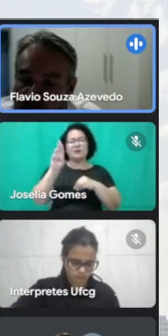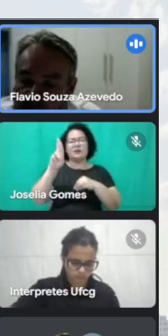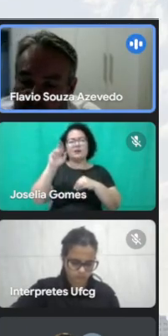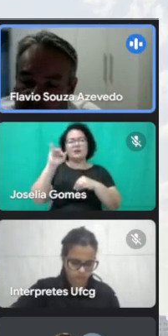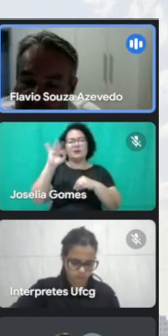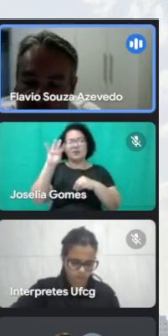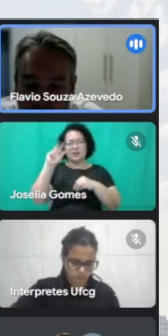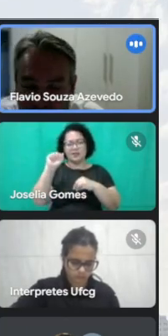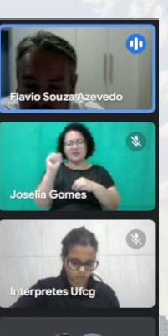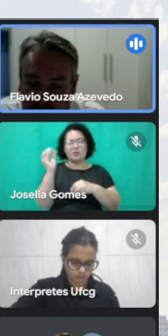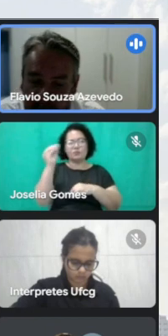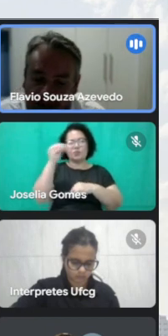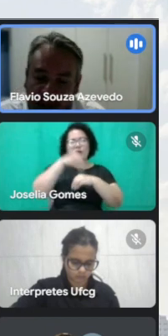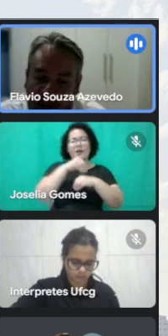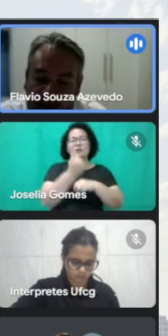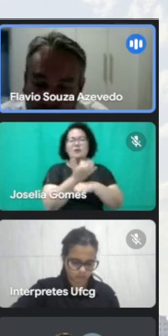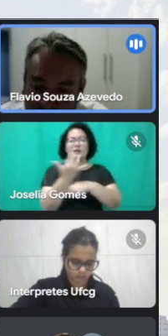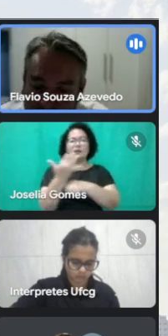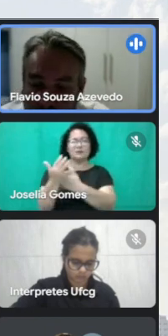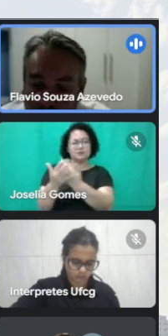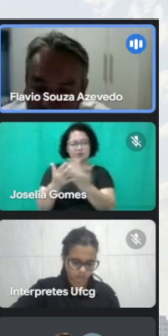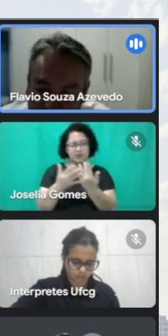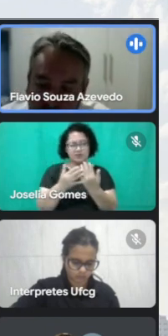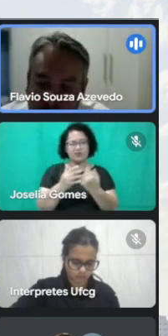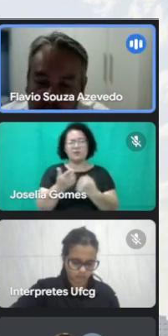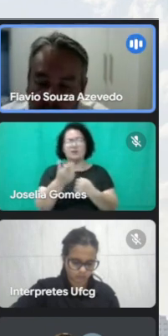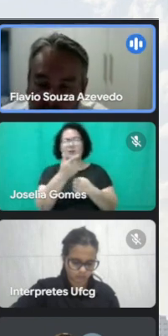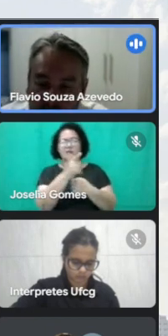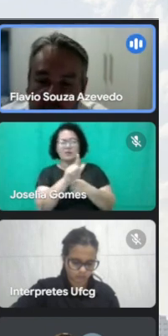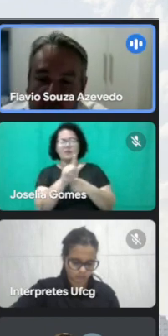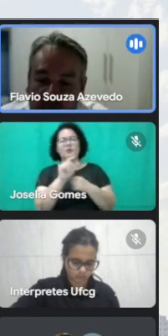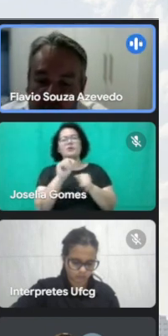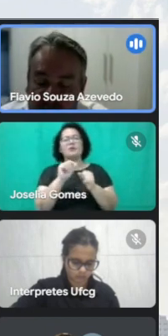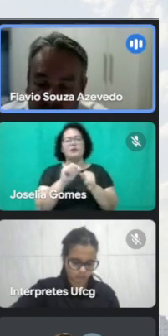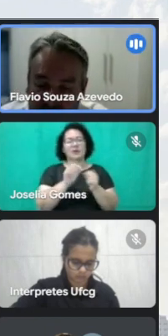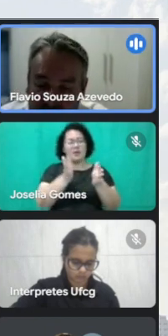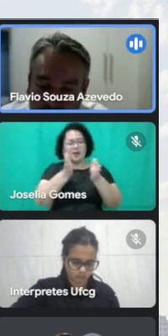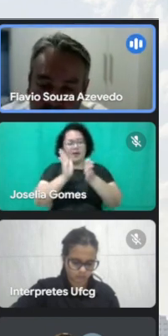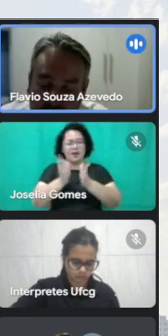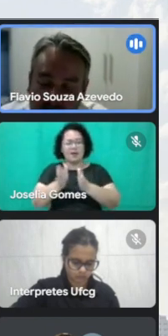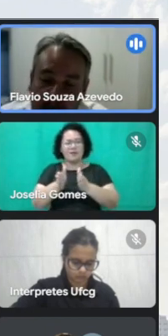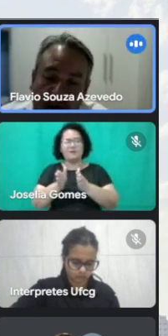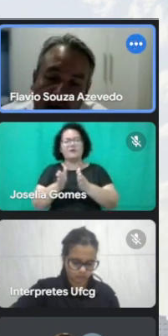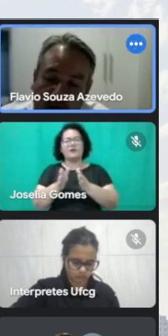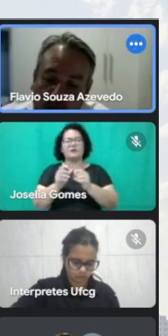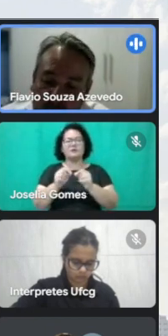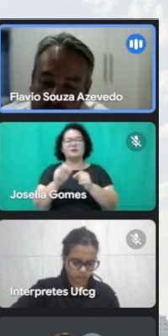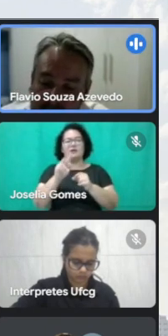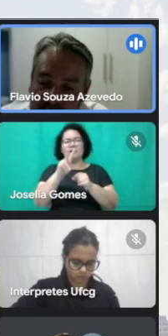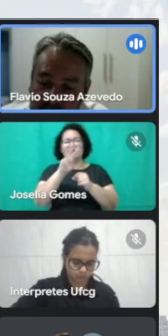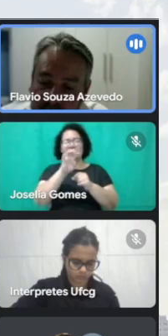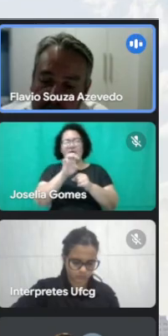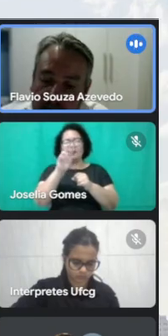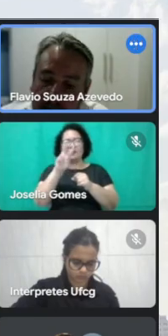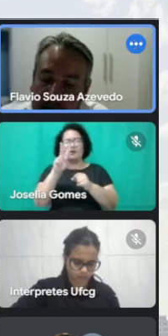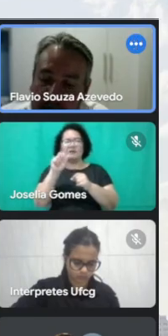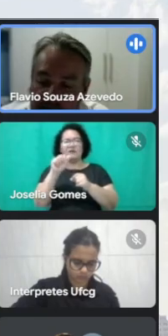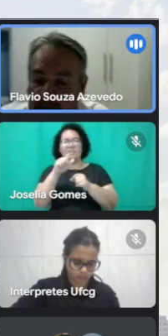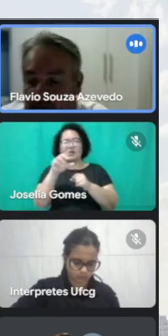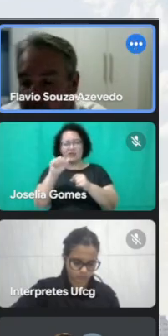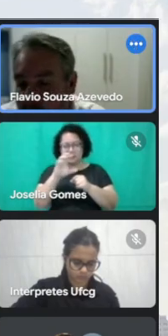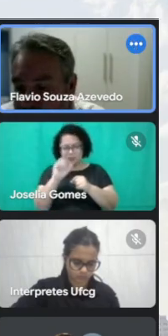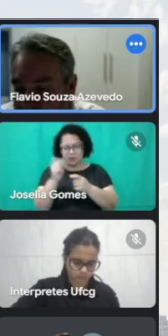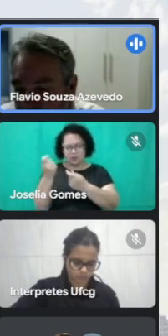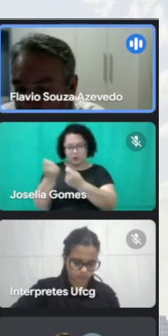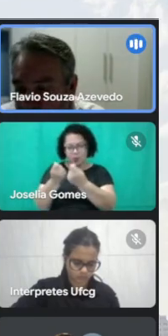o processo é esse. Depois, a fase de crescimento, já em operação, com pouca vazão, você vai controlando a vazão